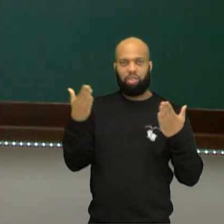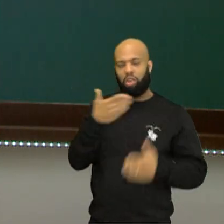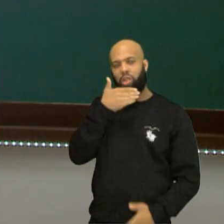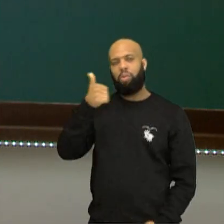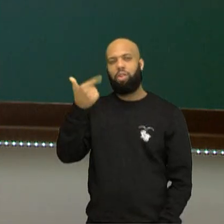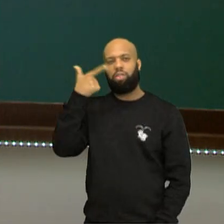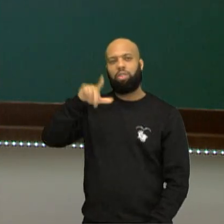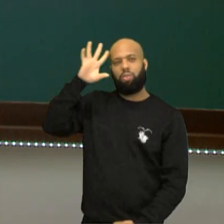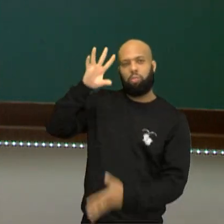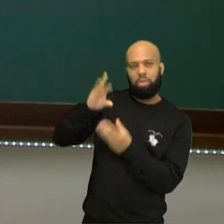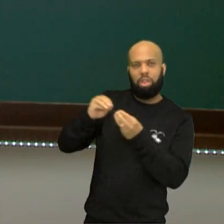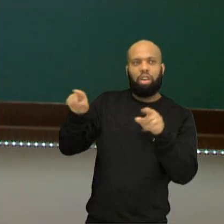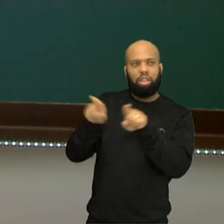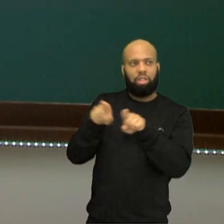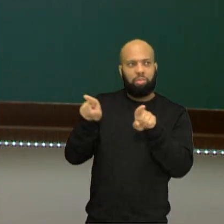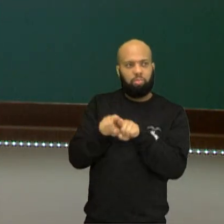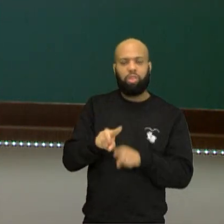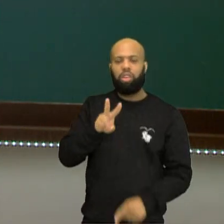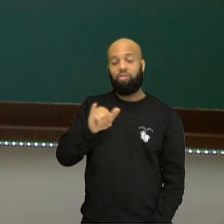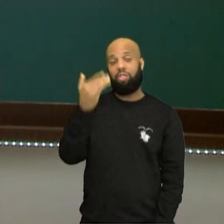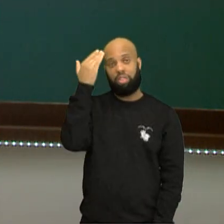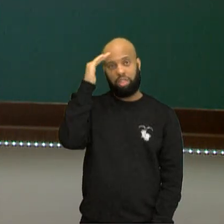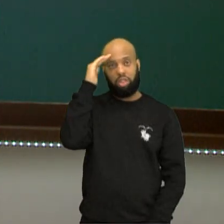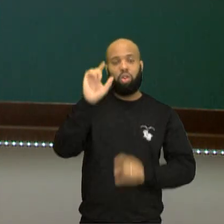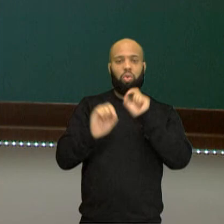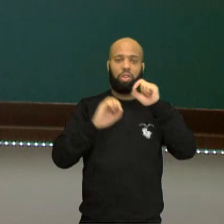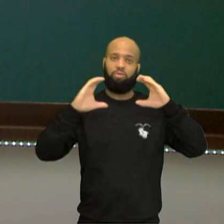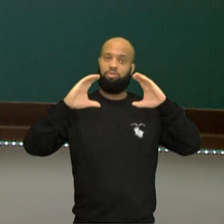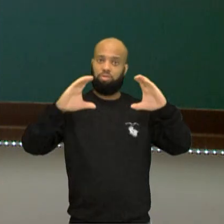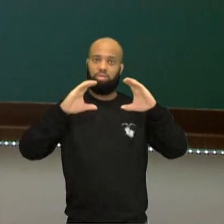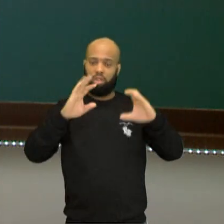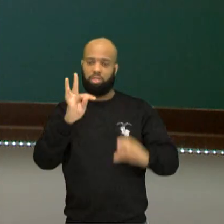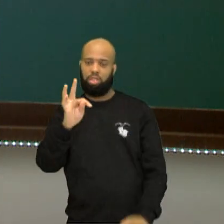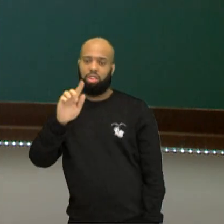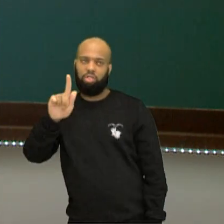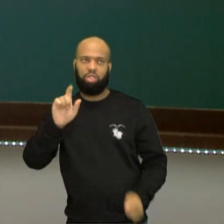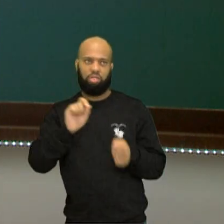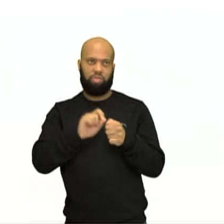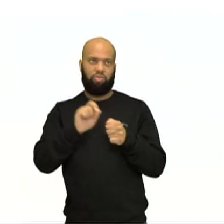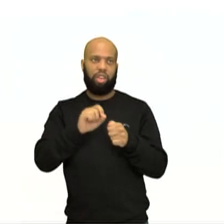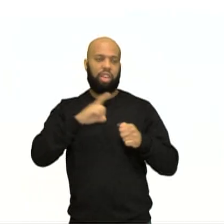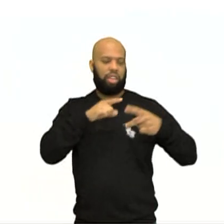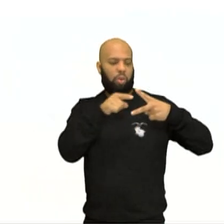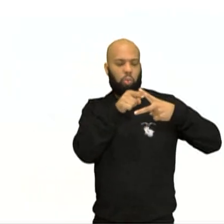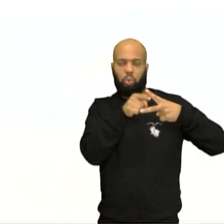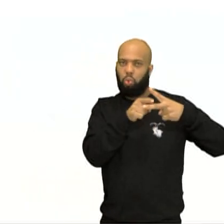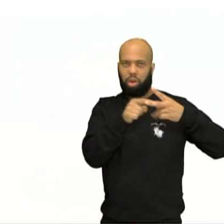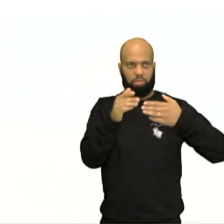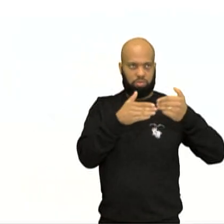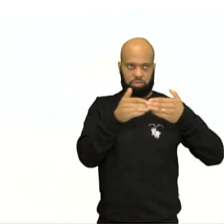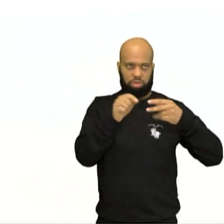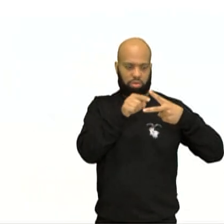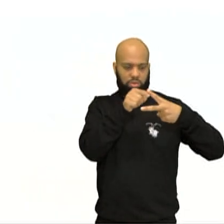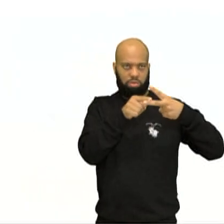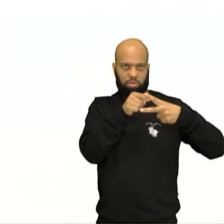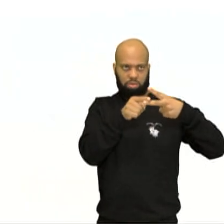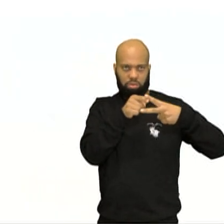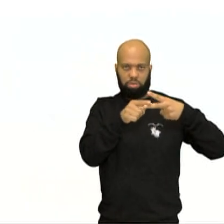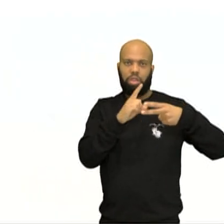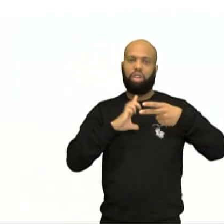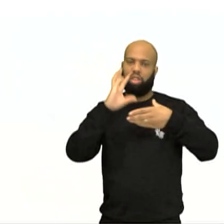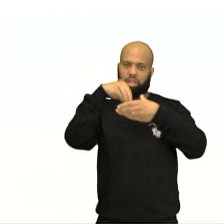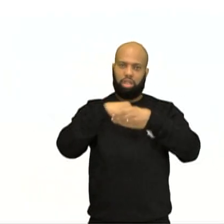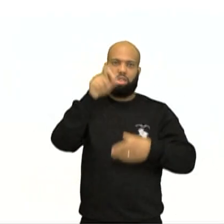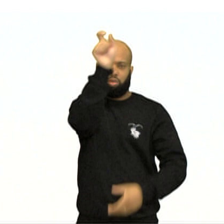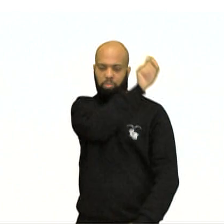uma ilustração para a gente poder entender o que a função tangente faz, né? Ela pega um ângulo lá, um ângulo na circunferência